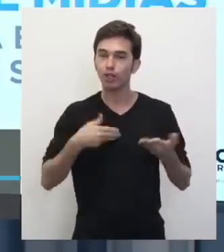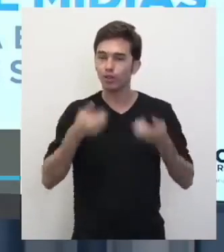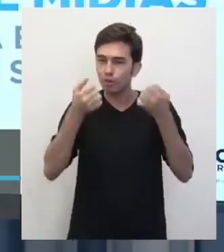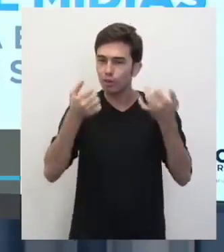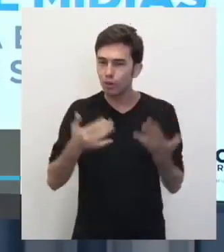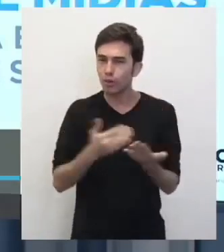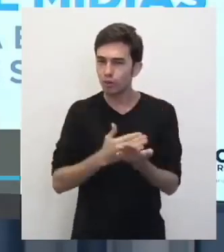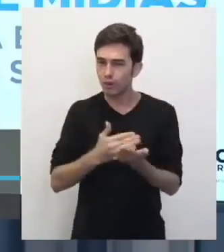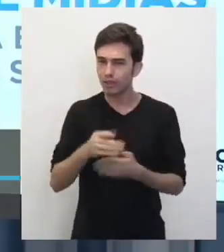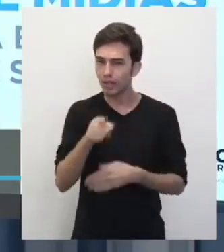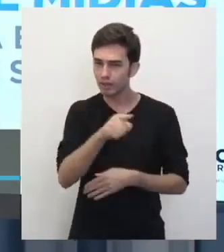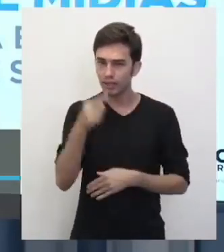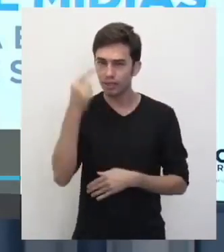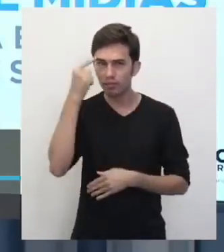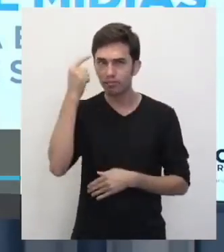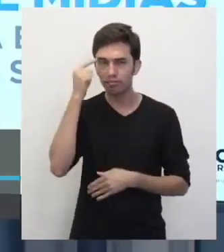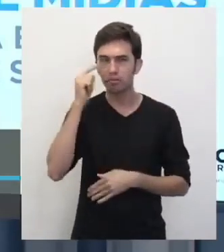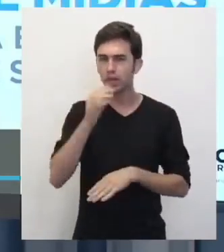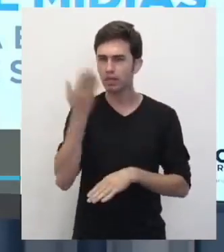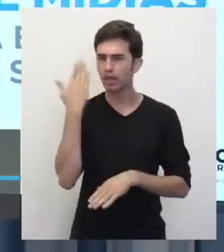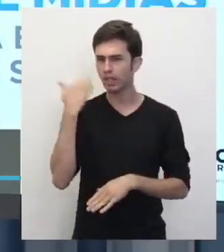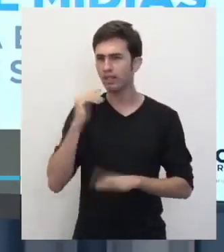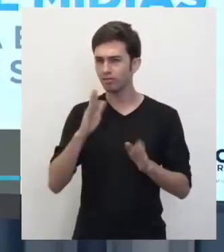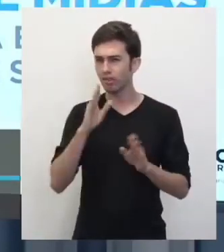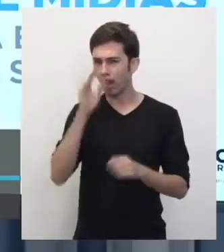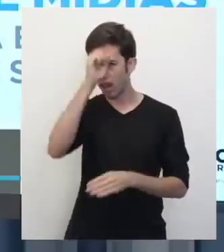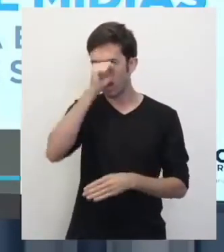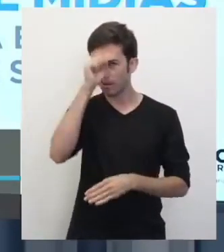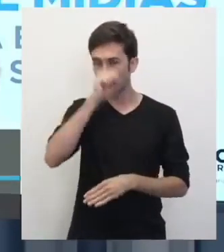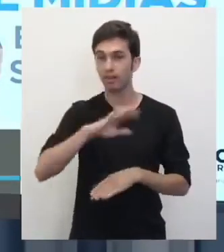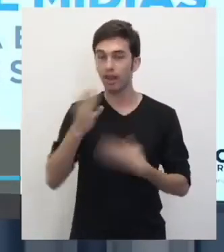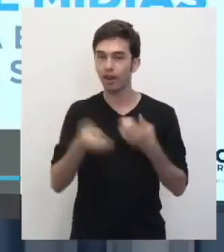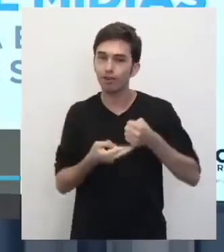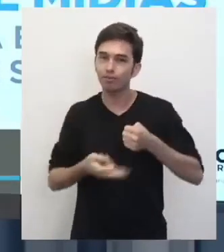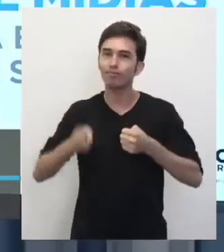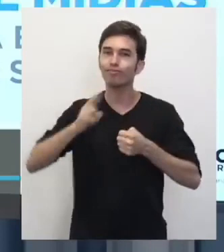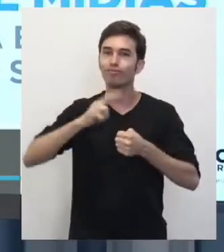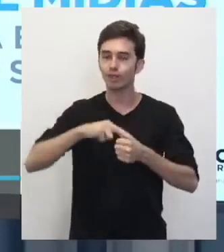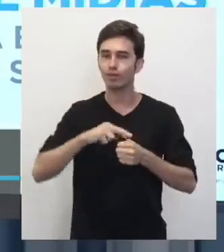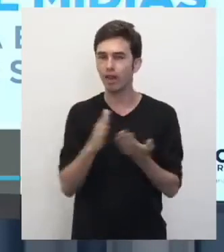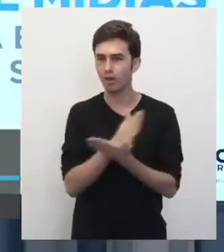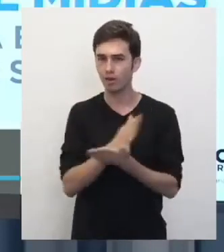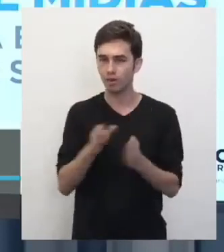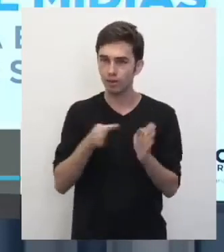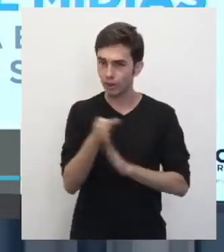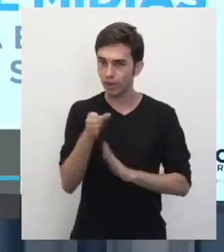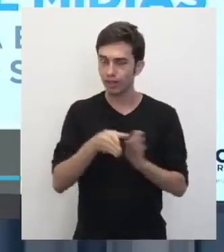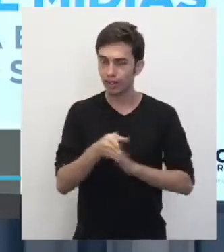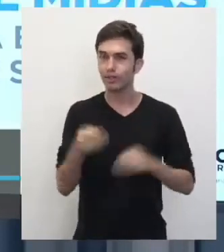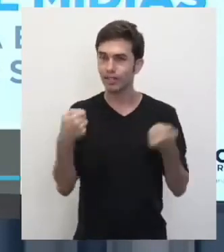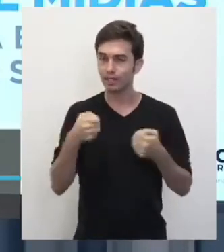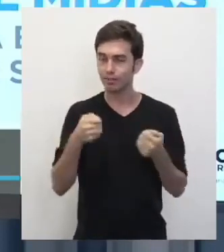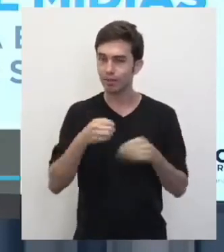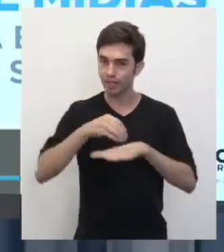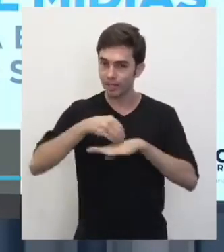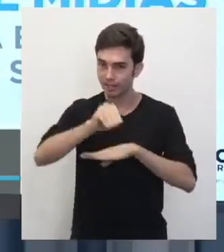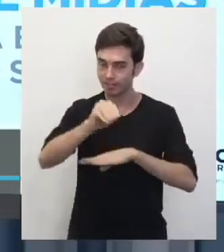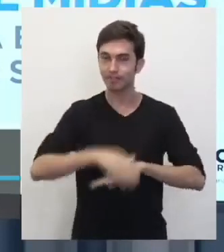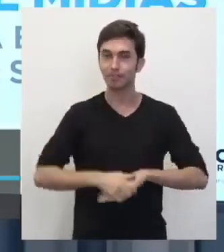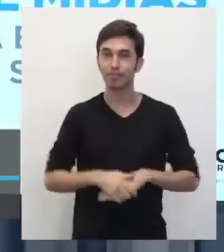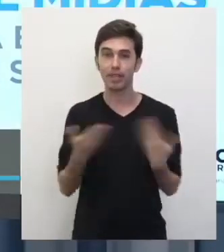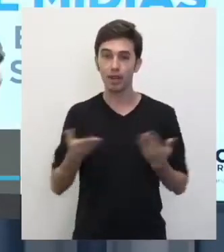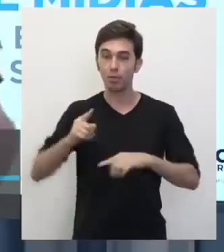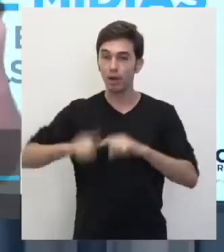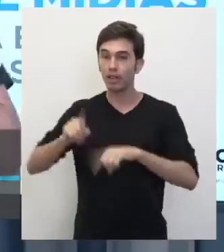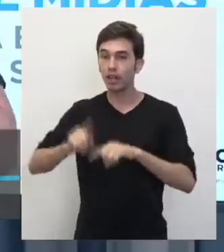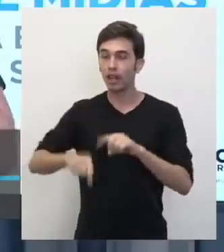algumas ideias que vocês, inclusive, já viram, que aí nós vamos retomar, só algumas orientações que nós temos que passar para vocês. O material que nós